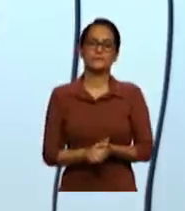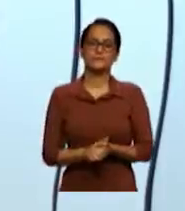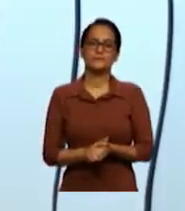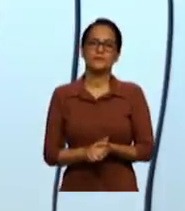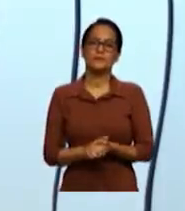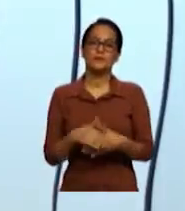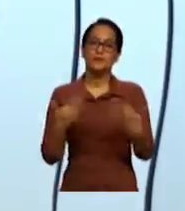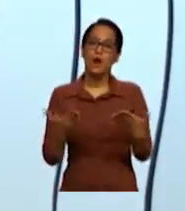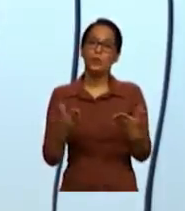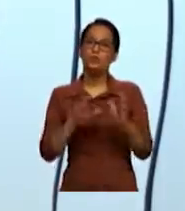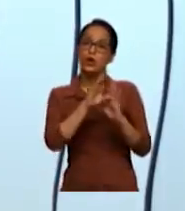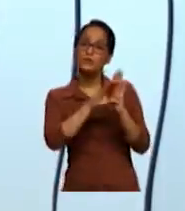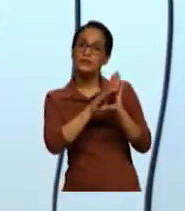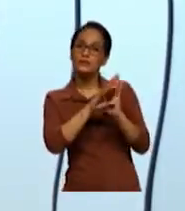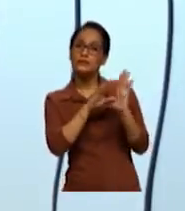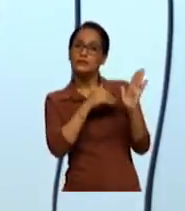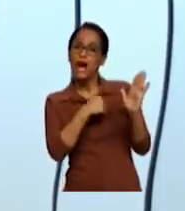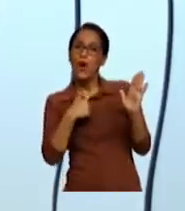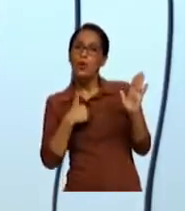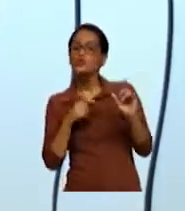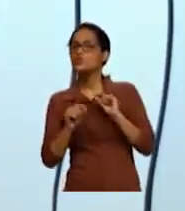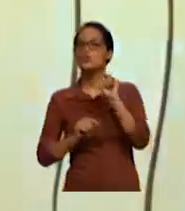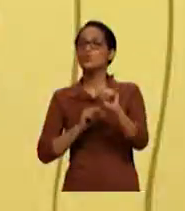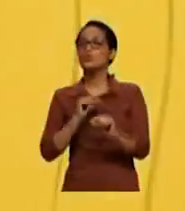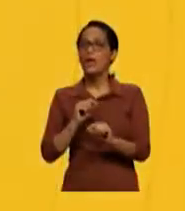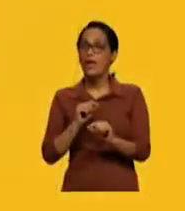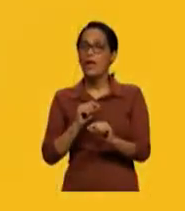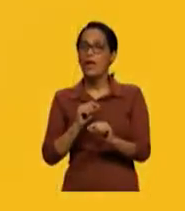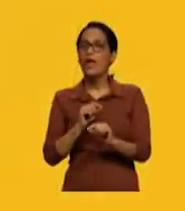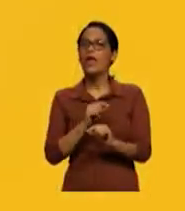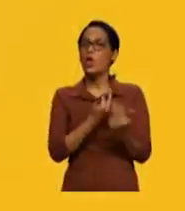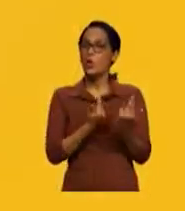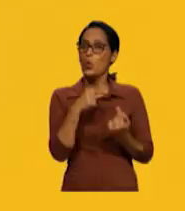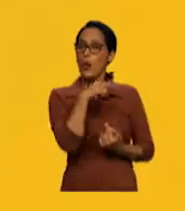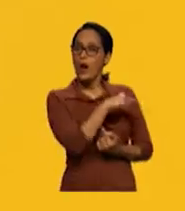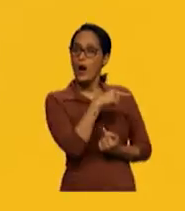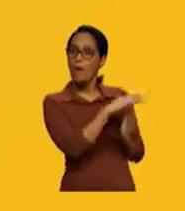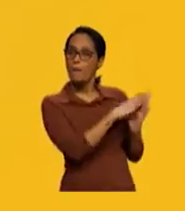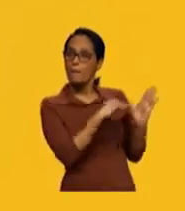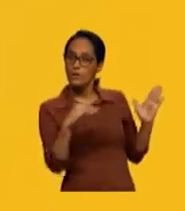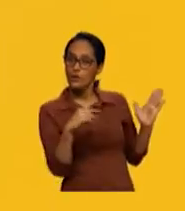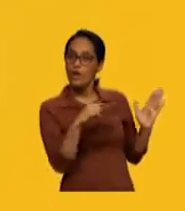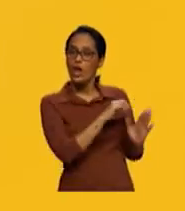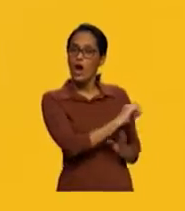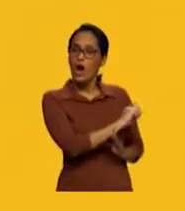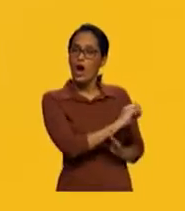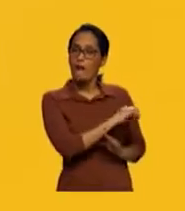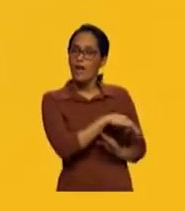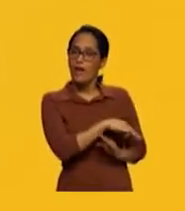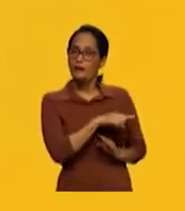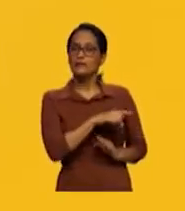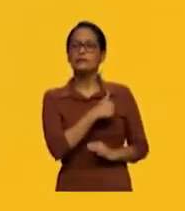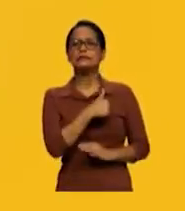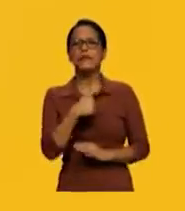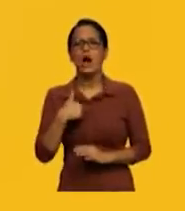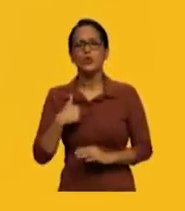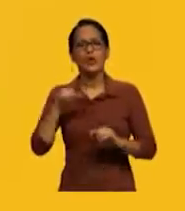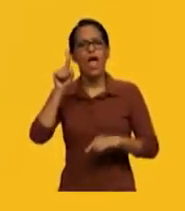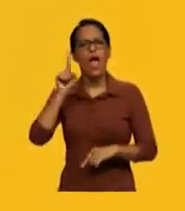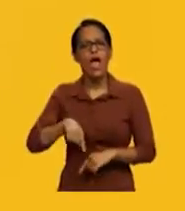de saúde, que a gente vai estar utilizando aquele conceito que a OMS fala, que saúde é um estado de